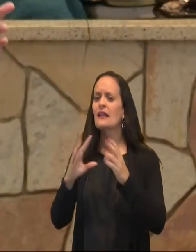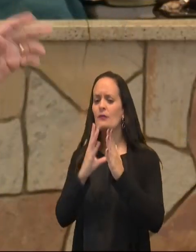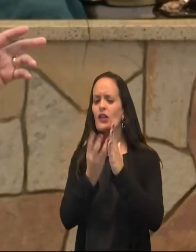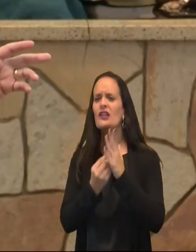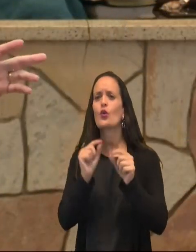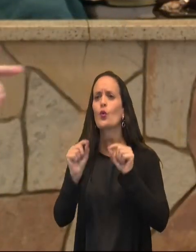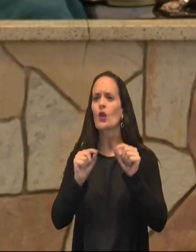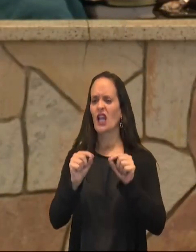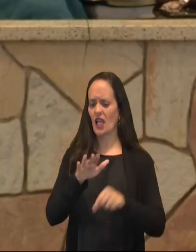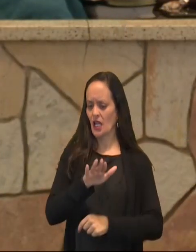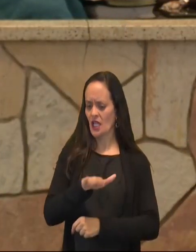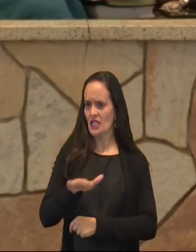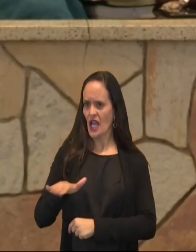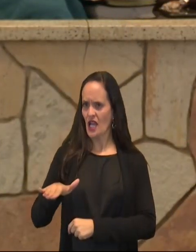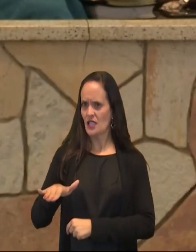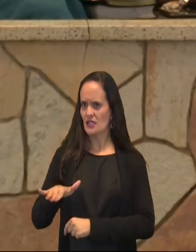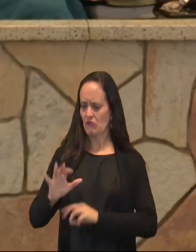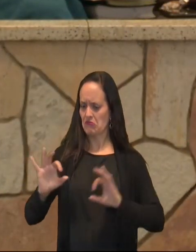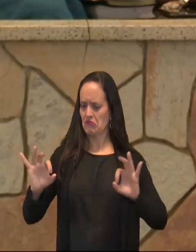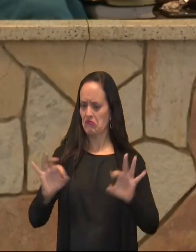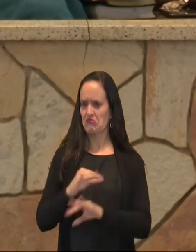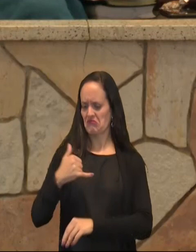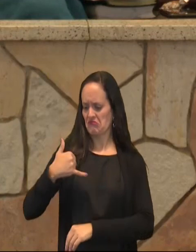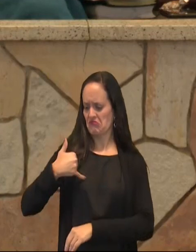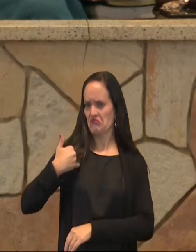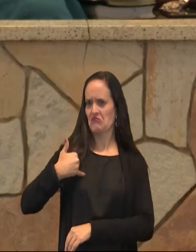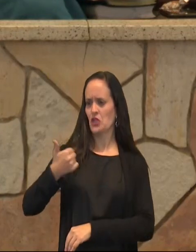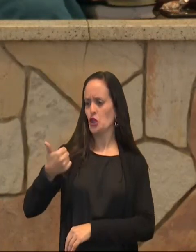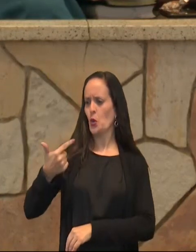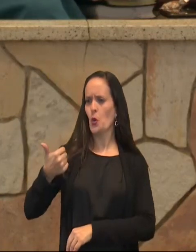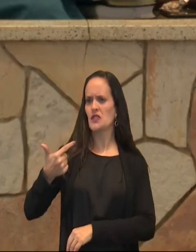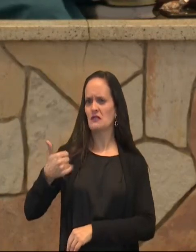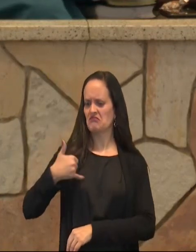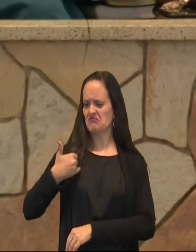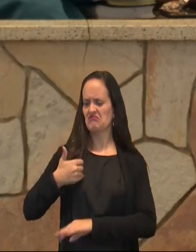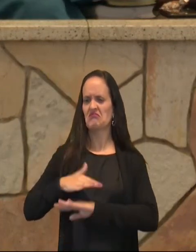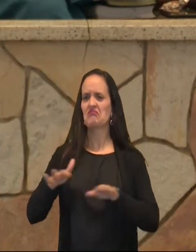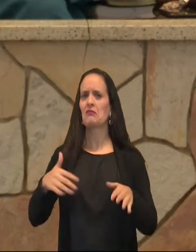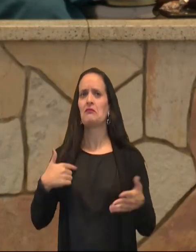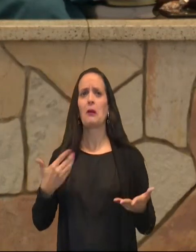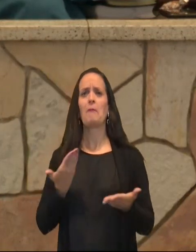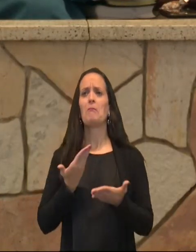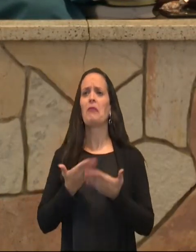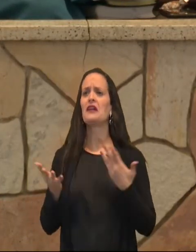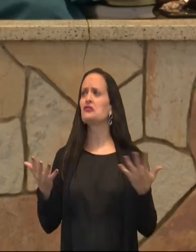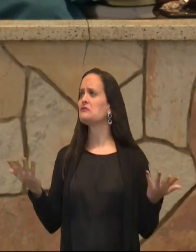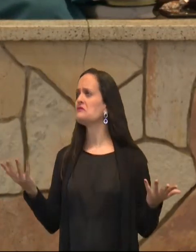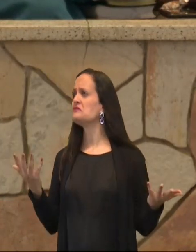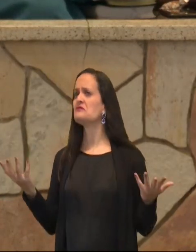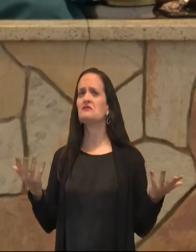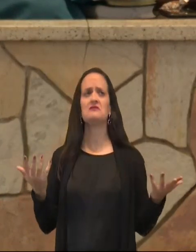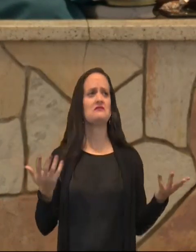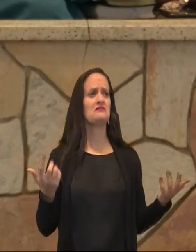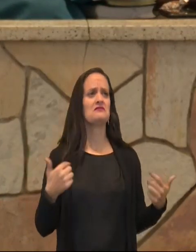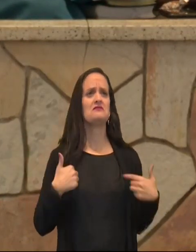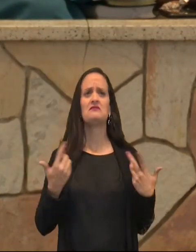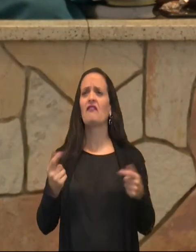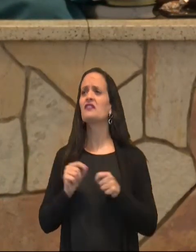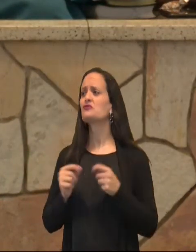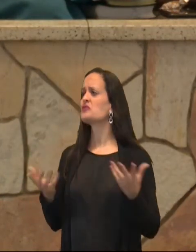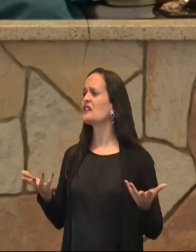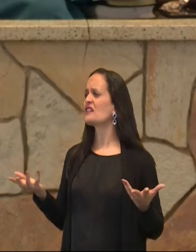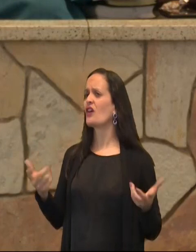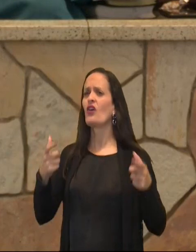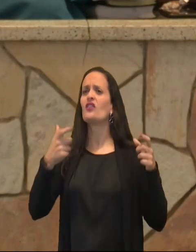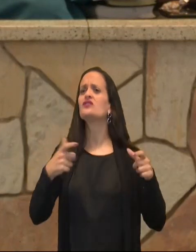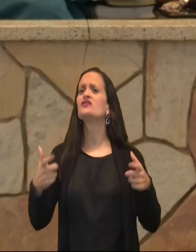a criança ela termina a sua fase e ela fica meio que perdida entre a infância e a adolescência. E a nossa